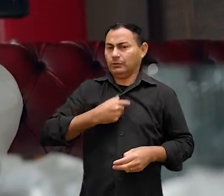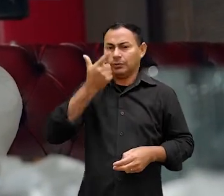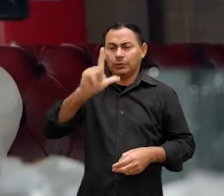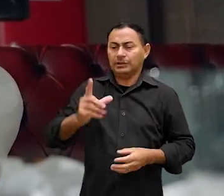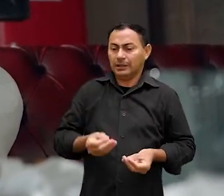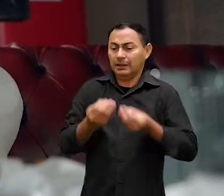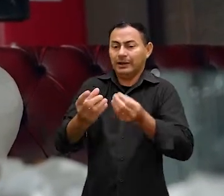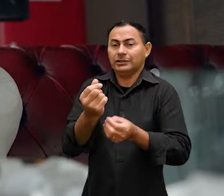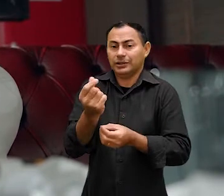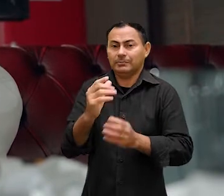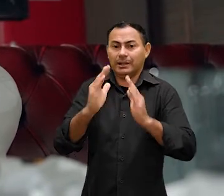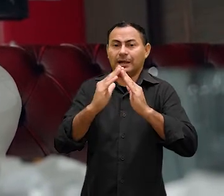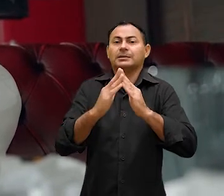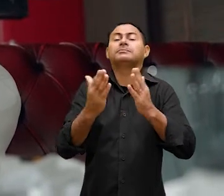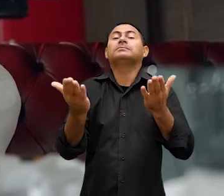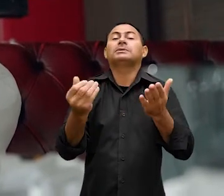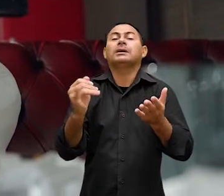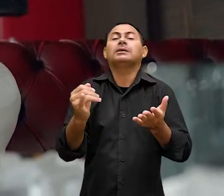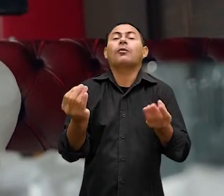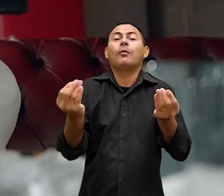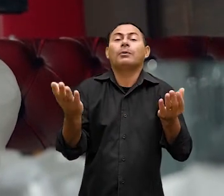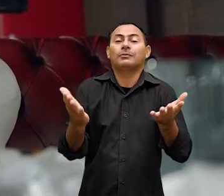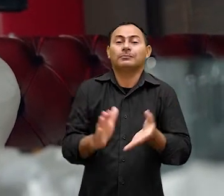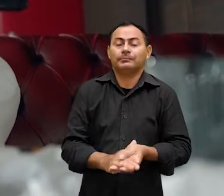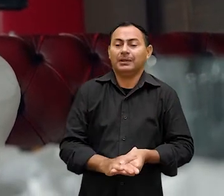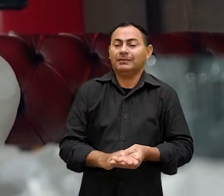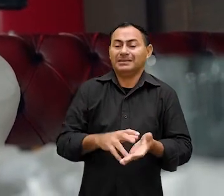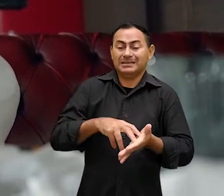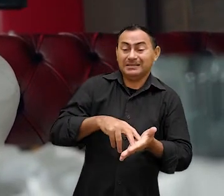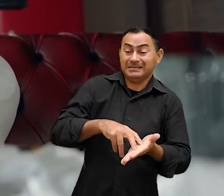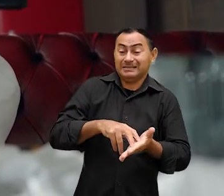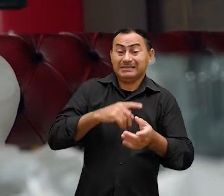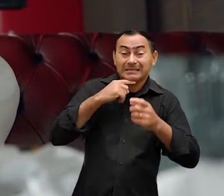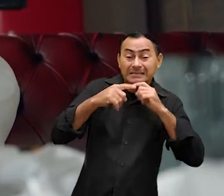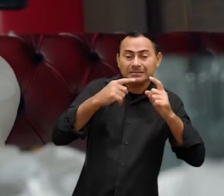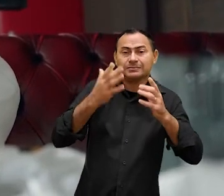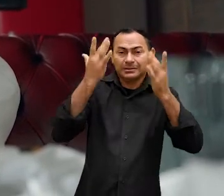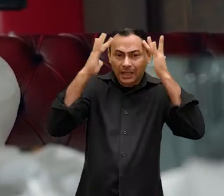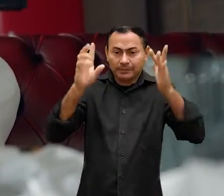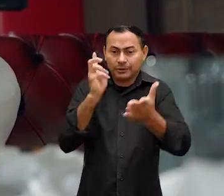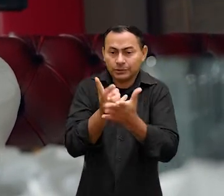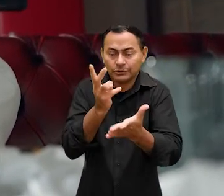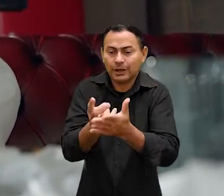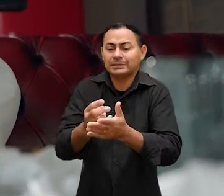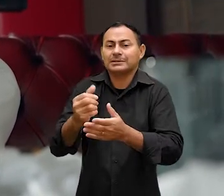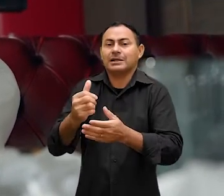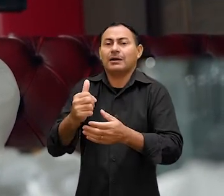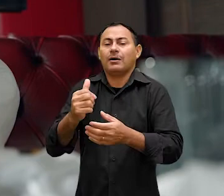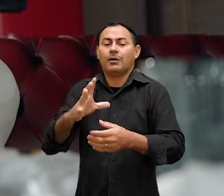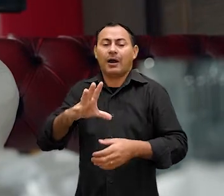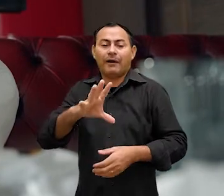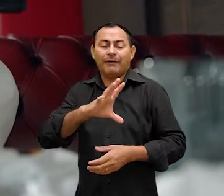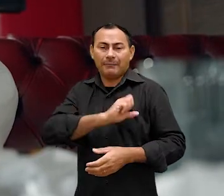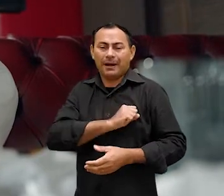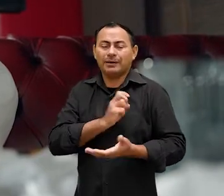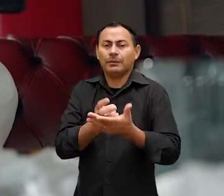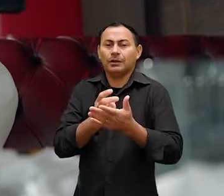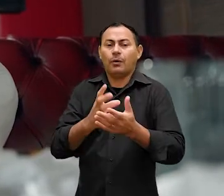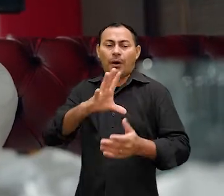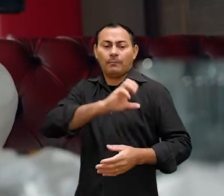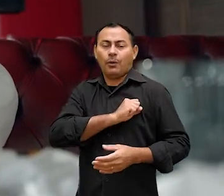conseguir levar dinheiro para casa, hein? E aí? Ele fica inseguro e não saberá se continuará a ser amado, porque o amor que recebe